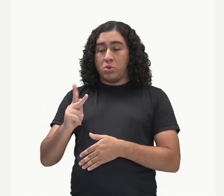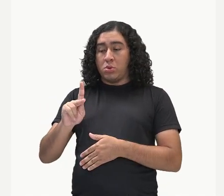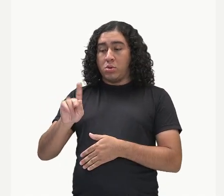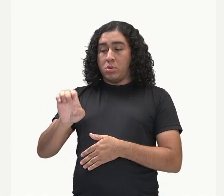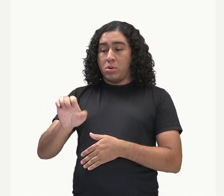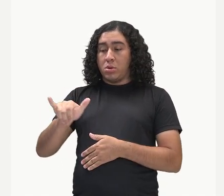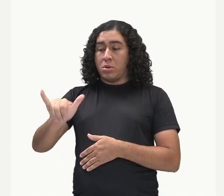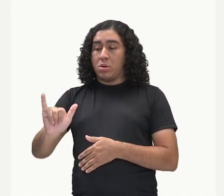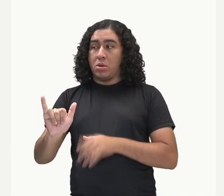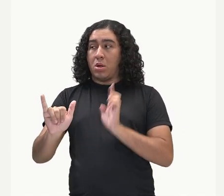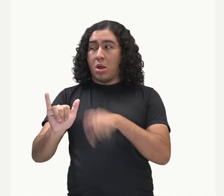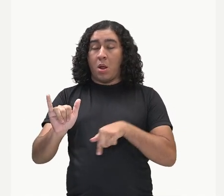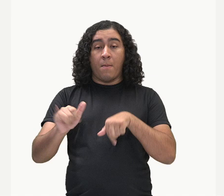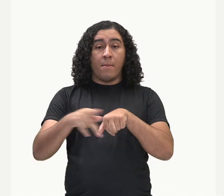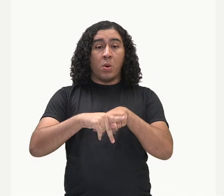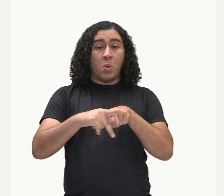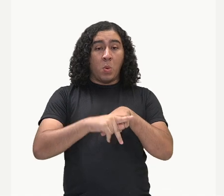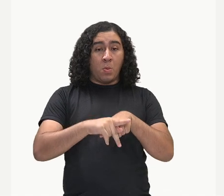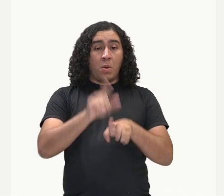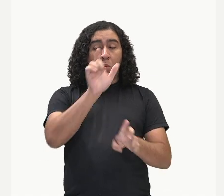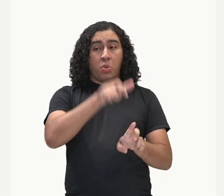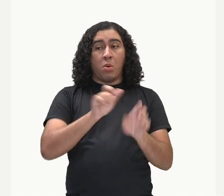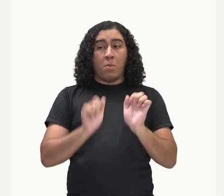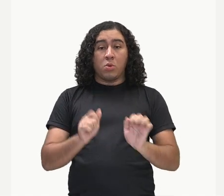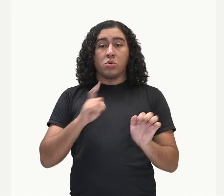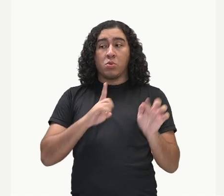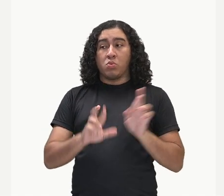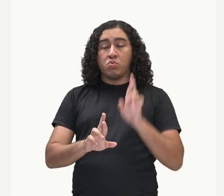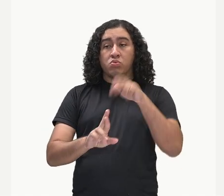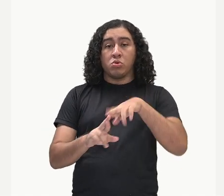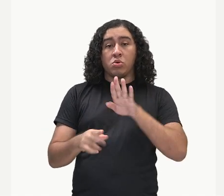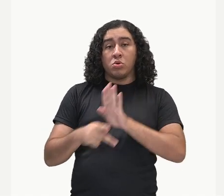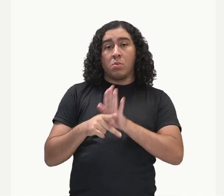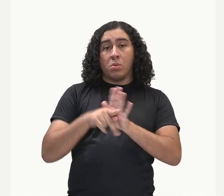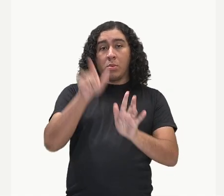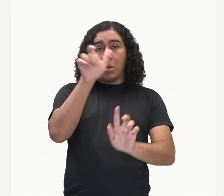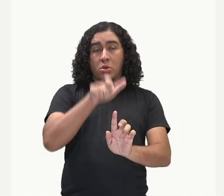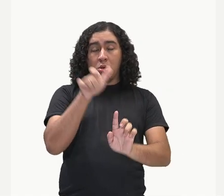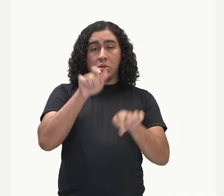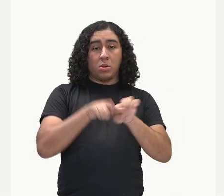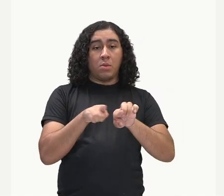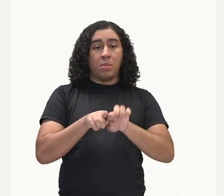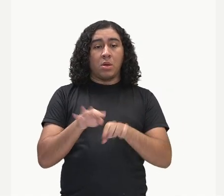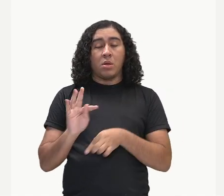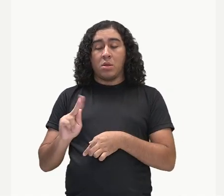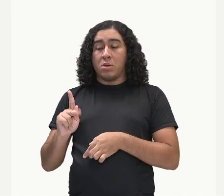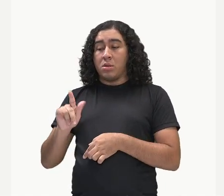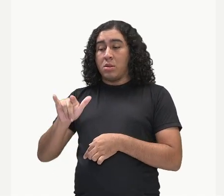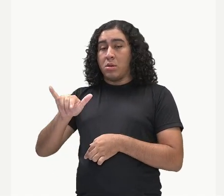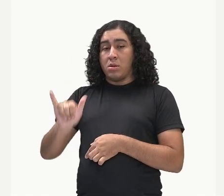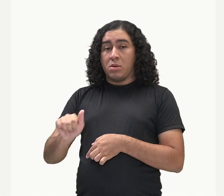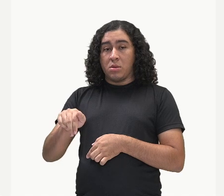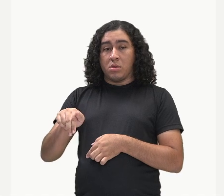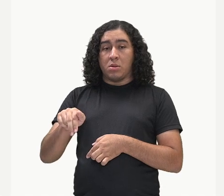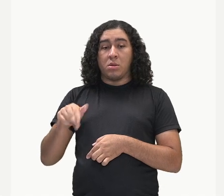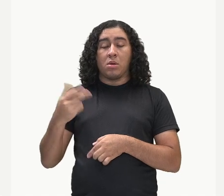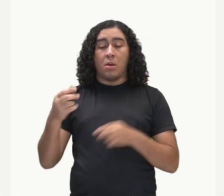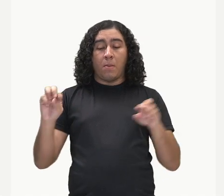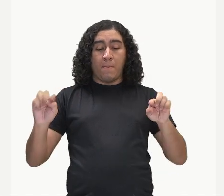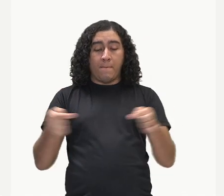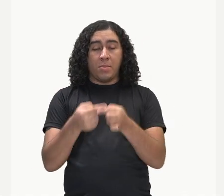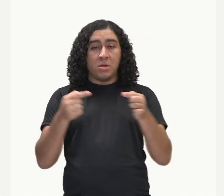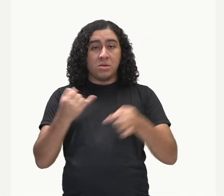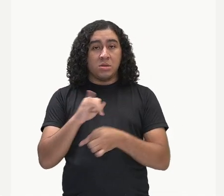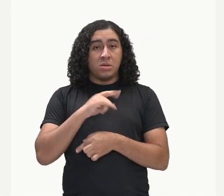nosso pronome sujeito, né? O pronome quando está funcionando como sujeito. E then, quando ele está sendo utilizado como